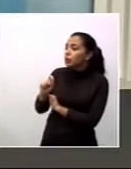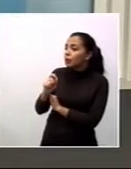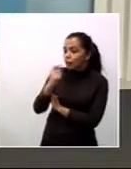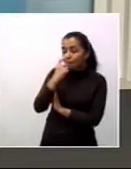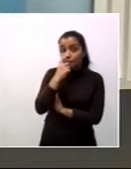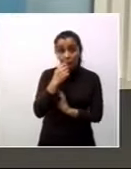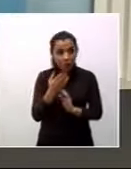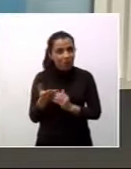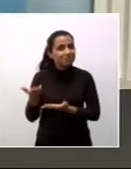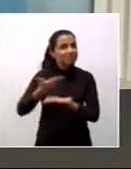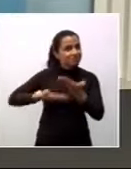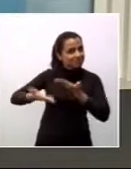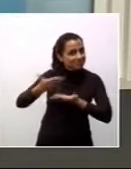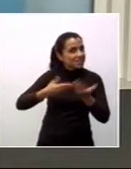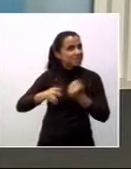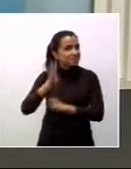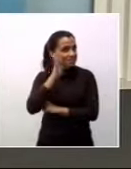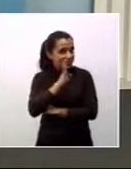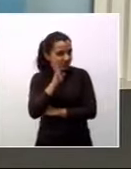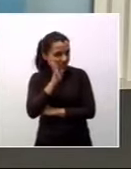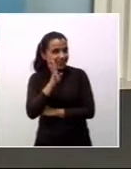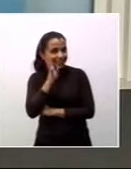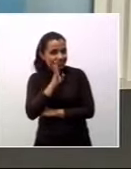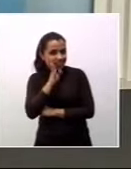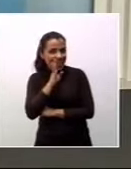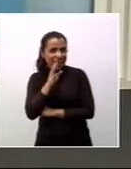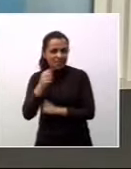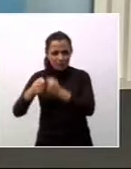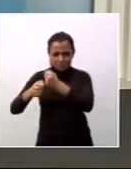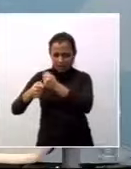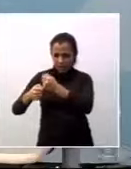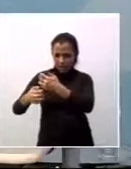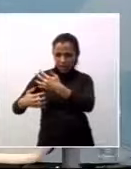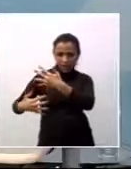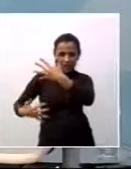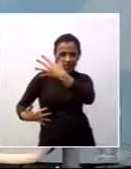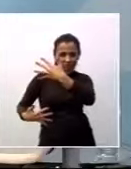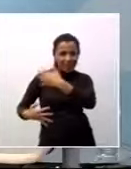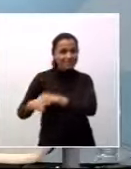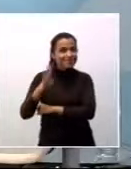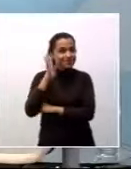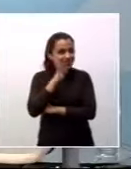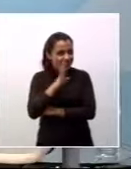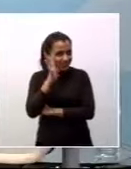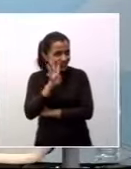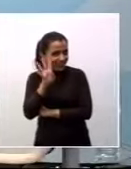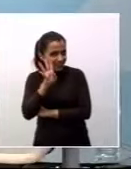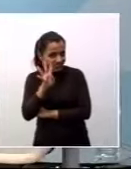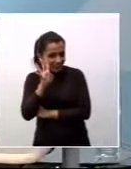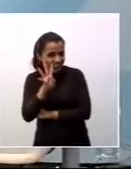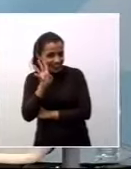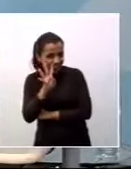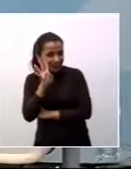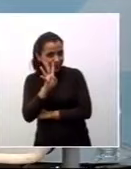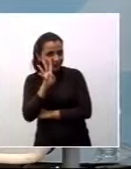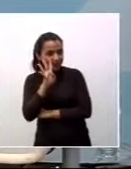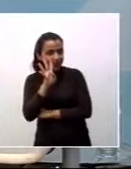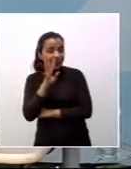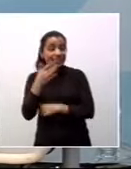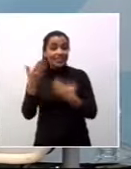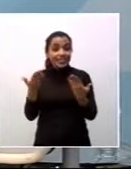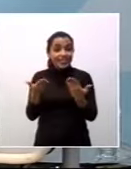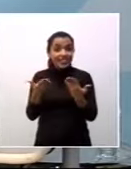muito legal a interação de vocês tá bombando aqui nessas bombando e